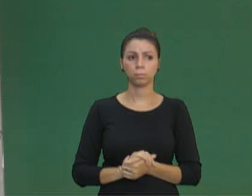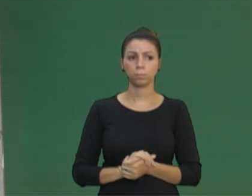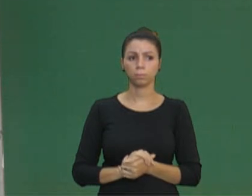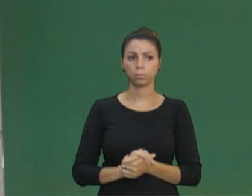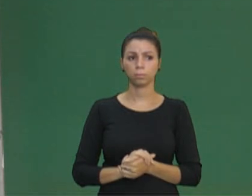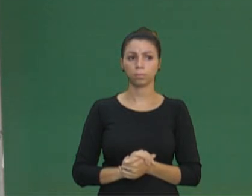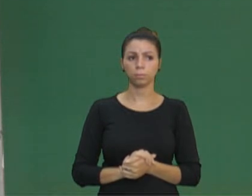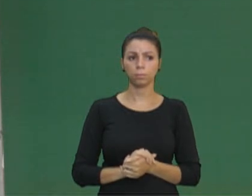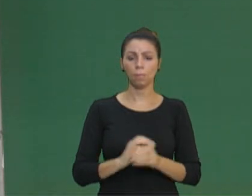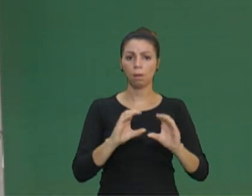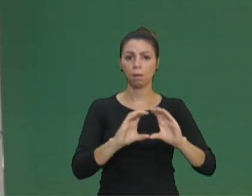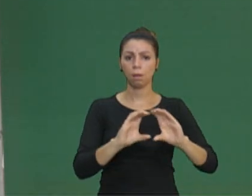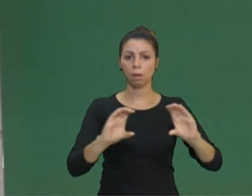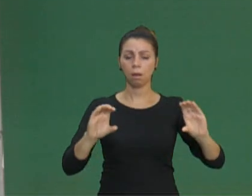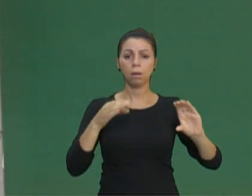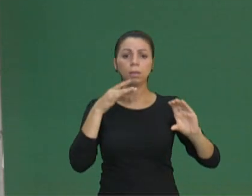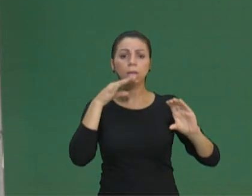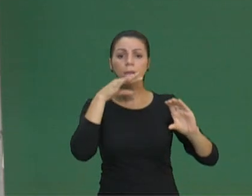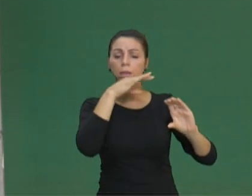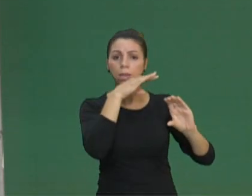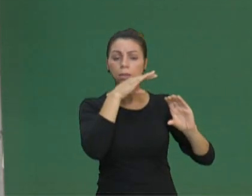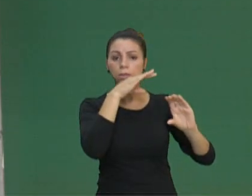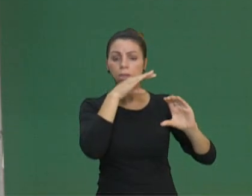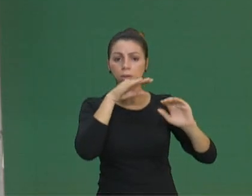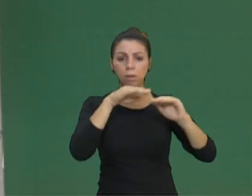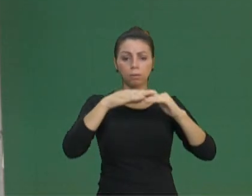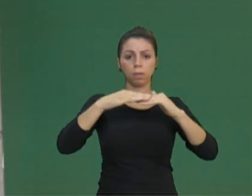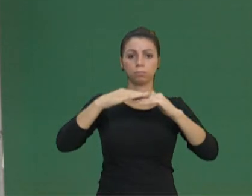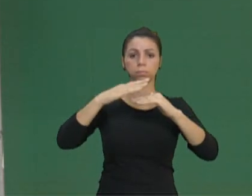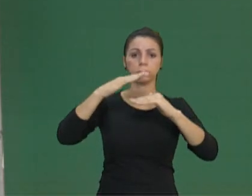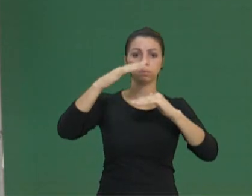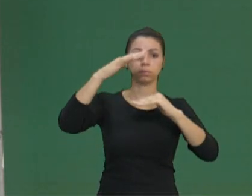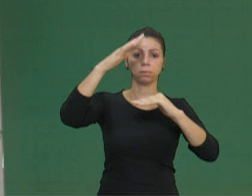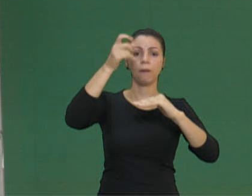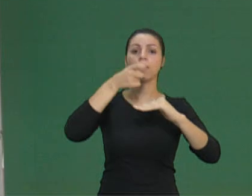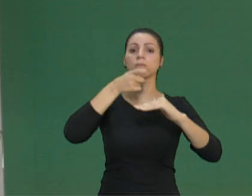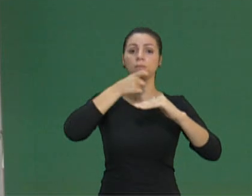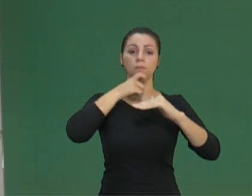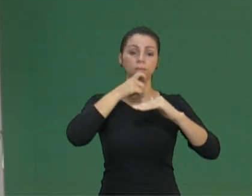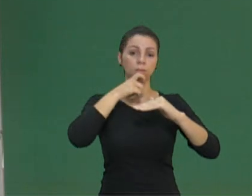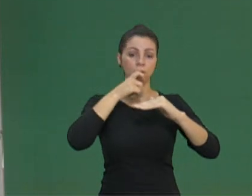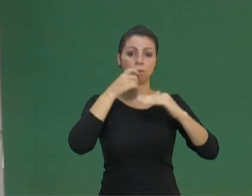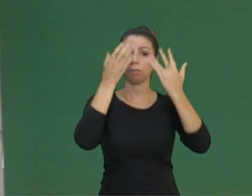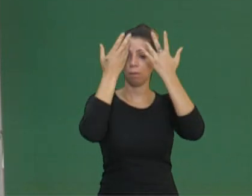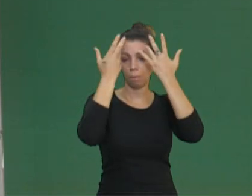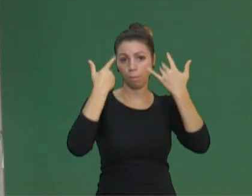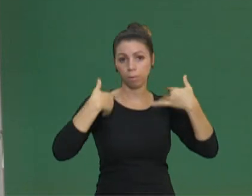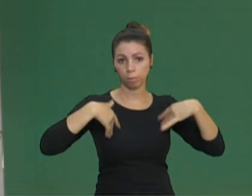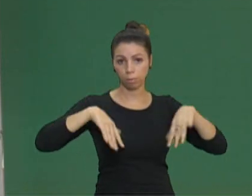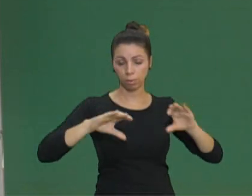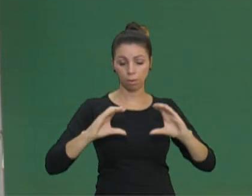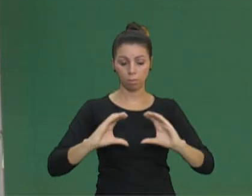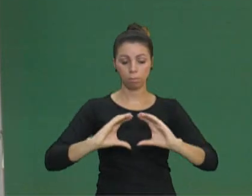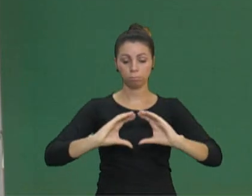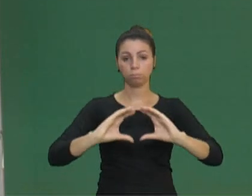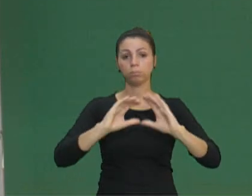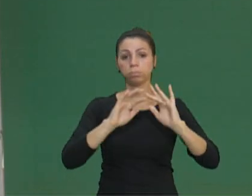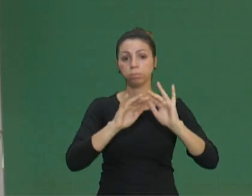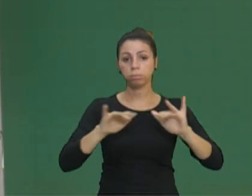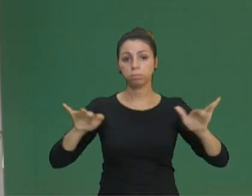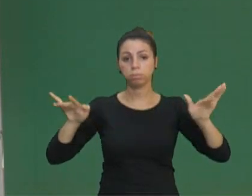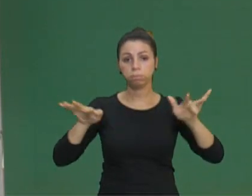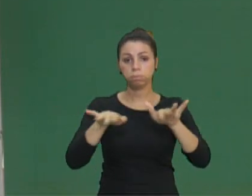e mais acima ela vai ficando mais fria. É natural que o ar quente suba,